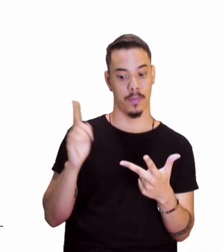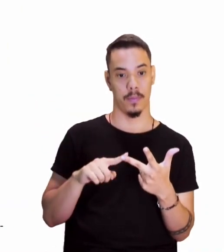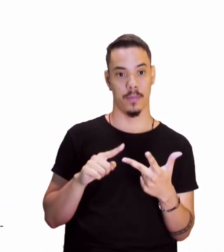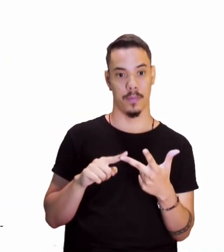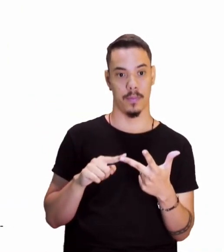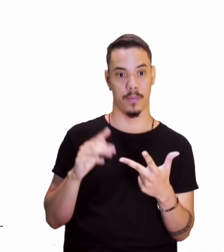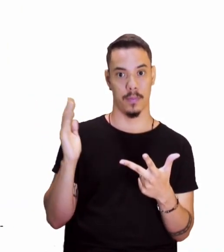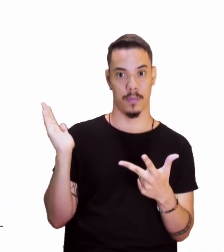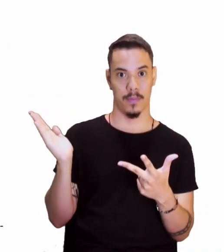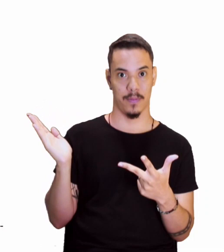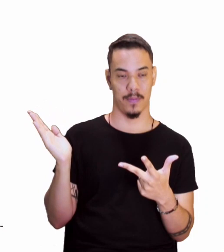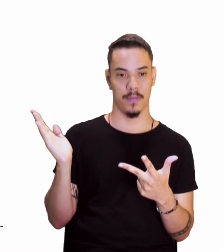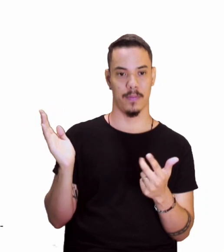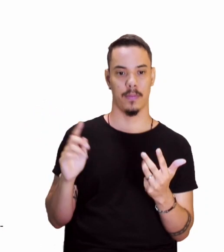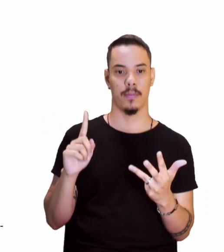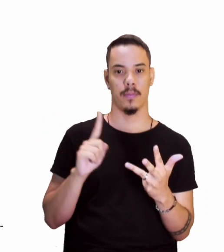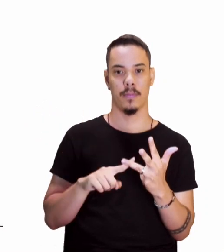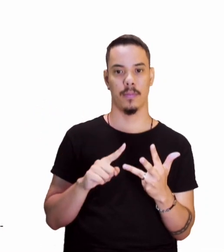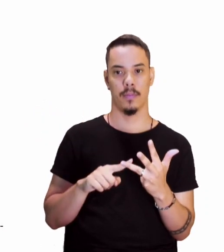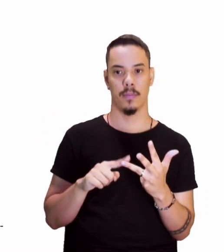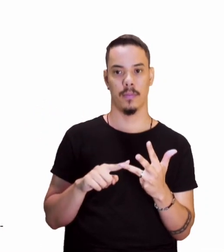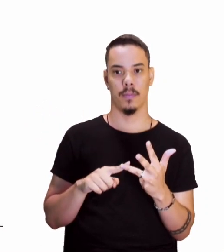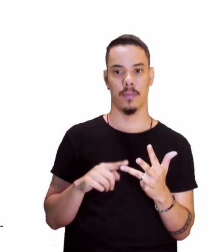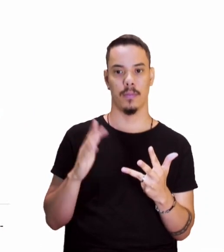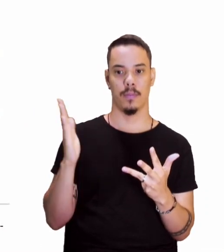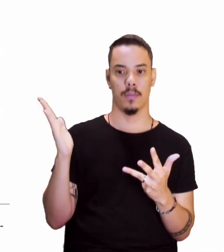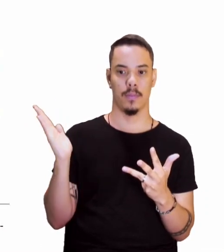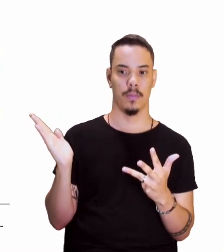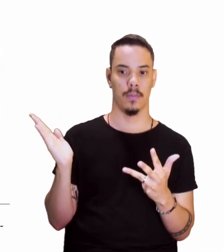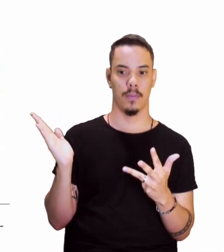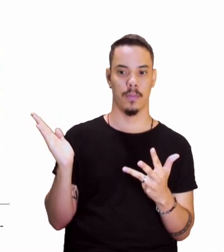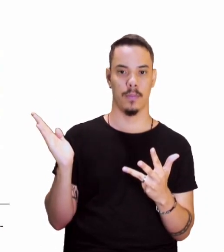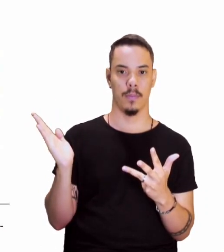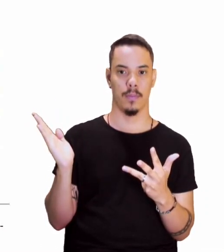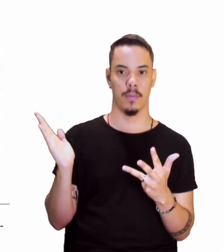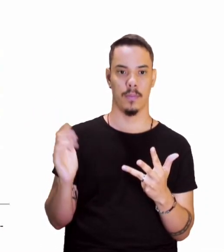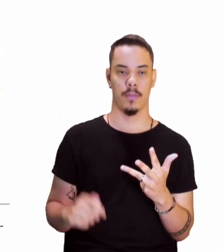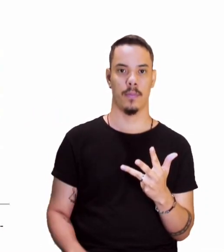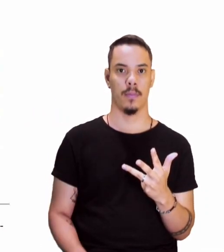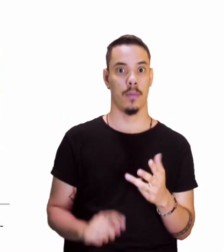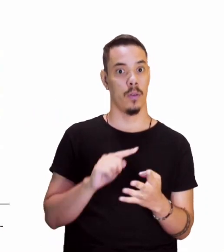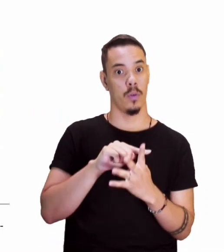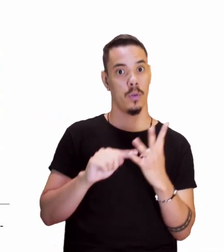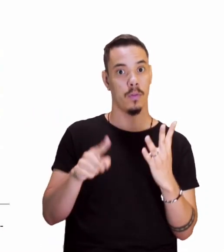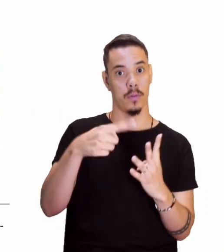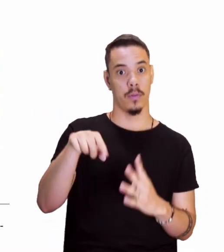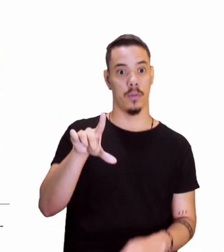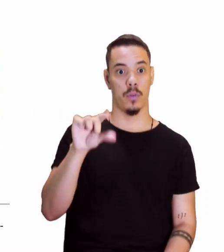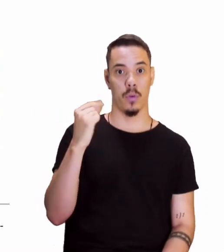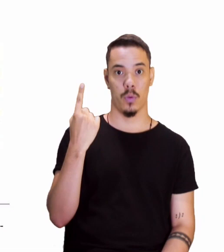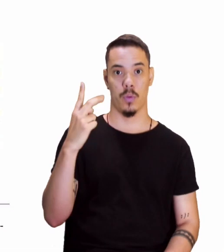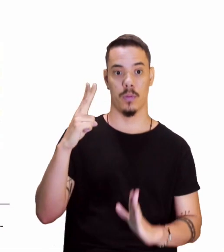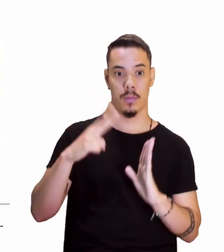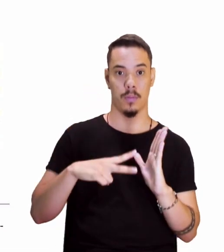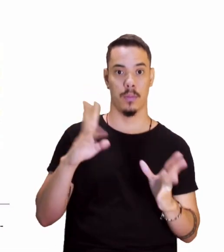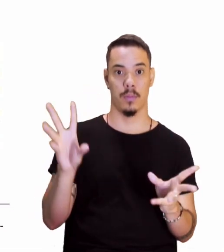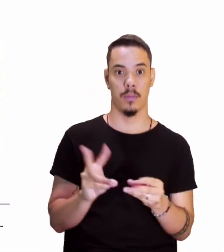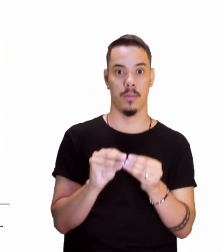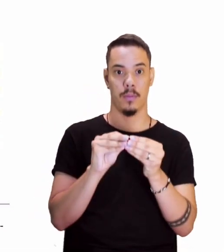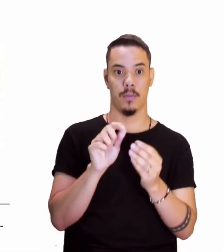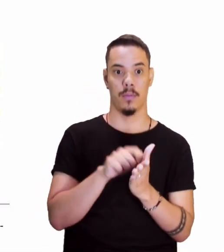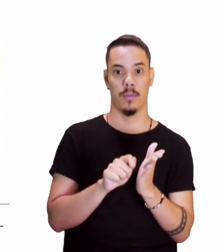de Milícias, de Manuel Antônio de Almeida. Os Lusíadas, de Luiz Vaz de Camões.